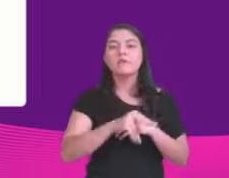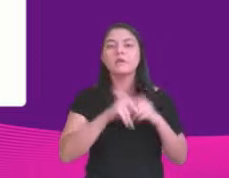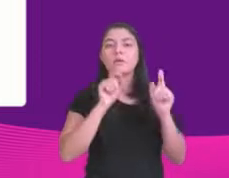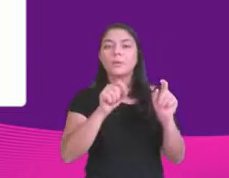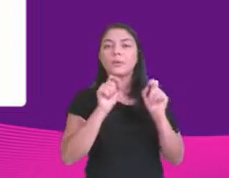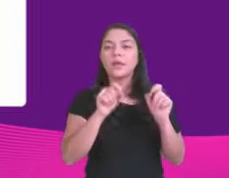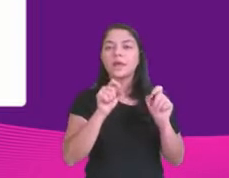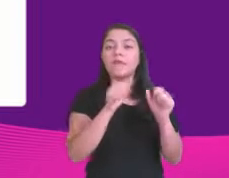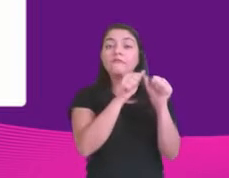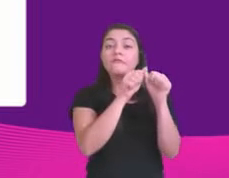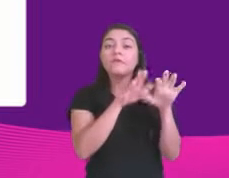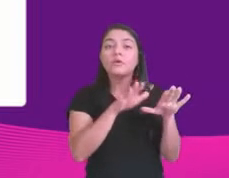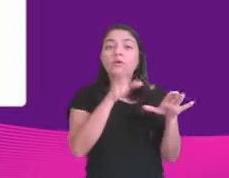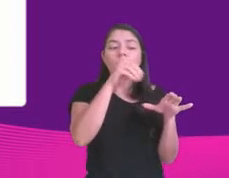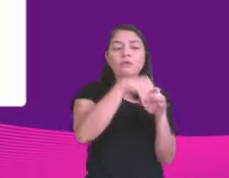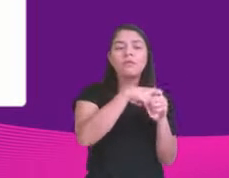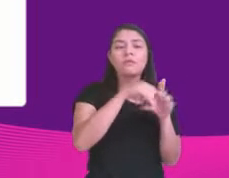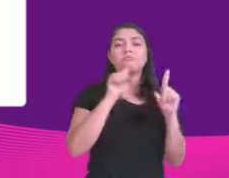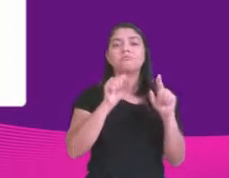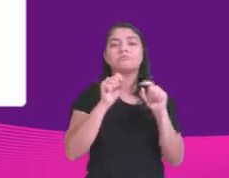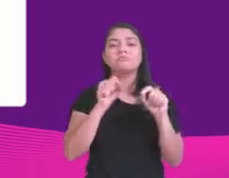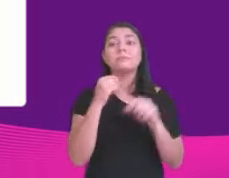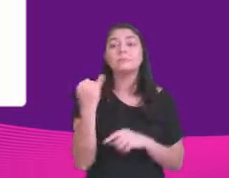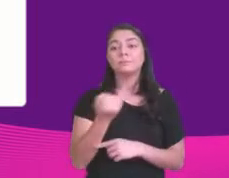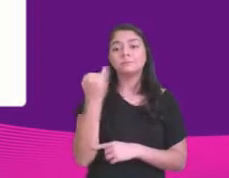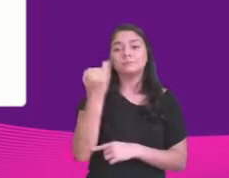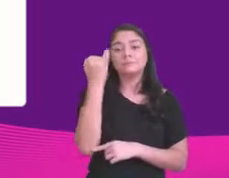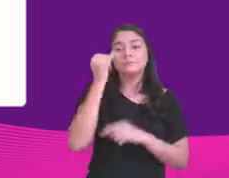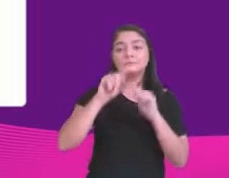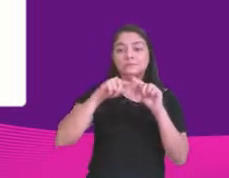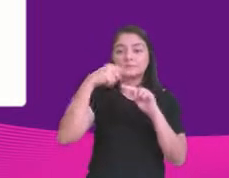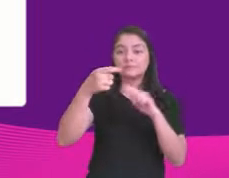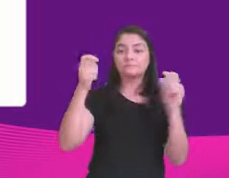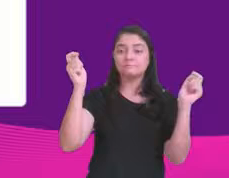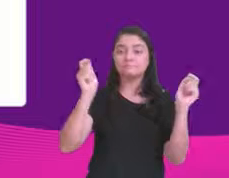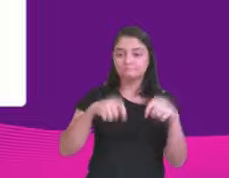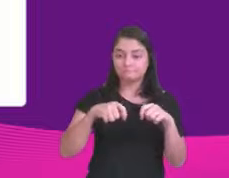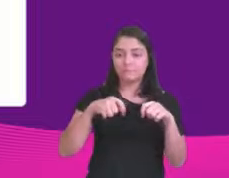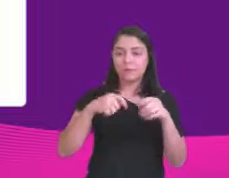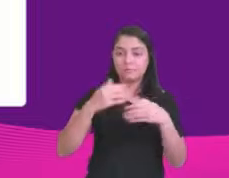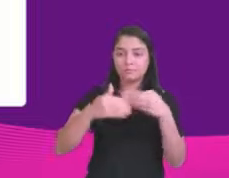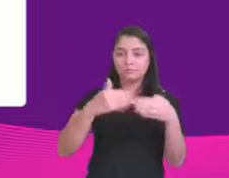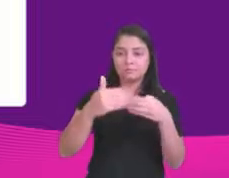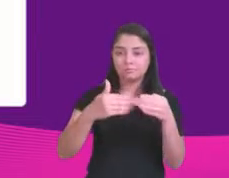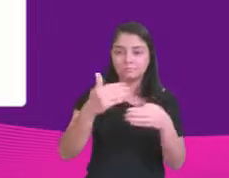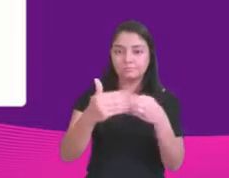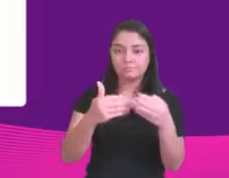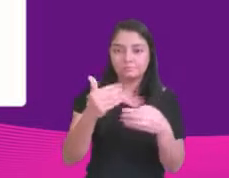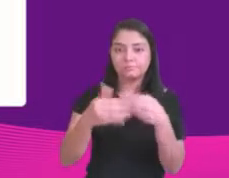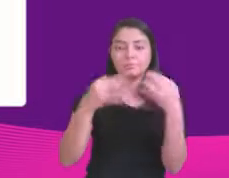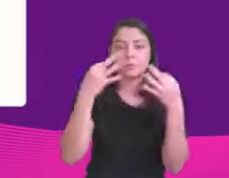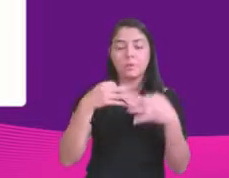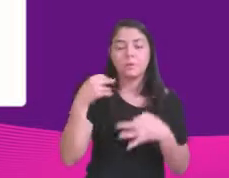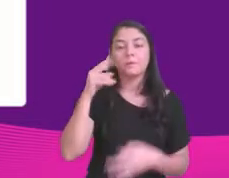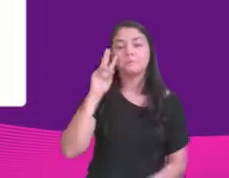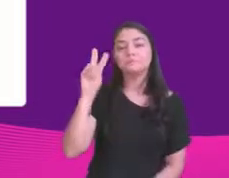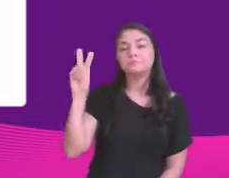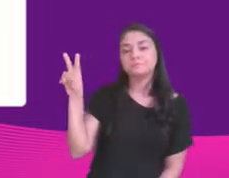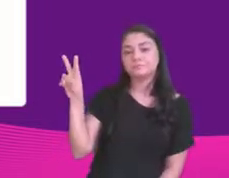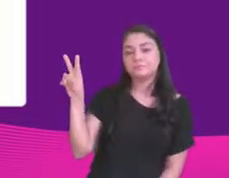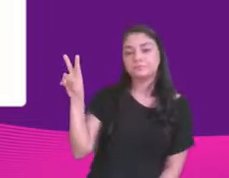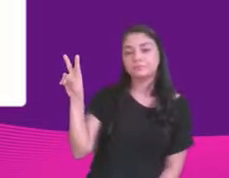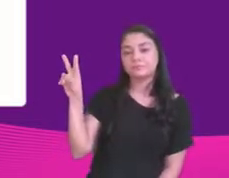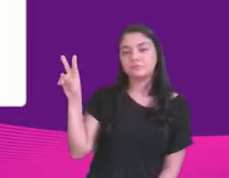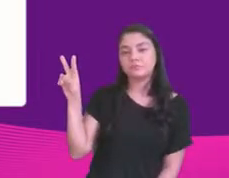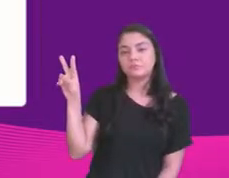ficou, tá? Porque isso é muito importante, porque depois no follow-up a gente vai poder seguir de uma forma correta. Outra